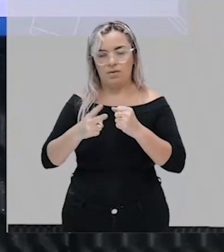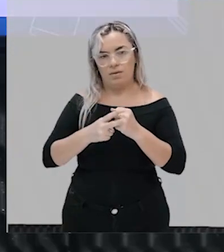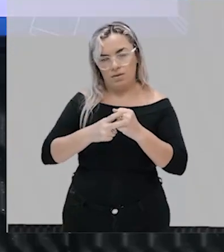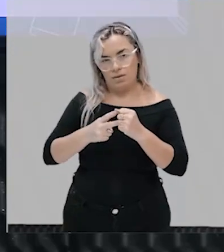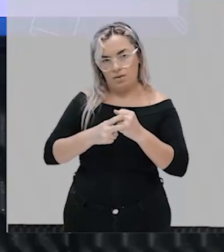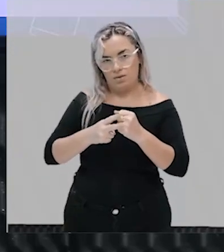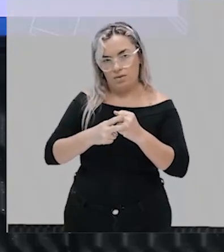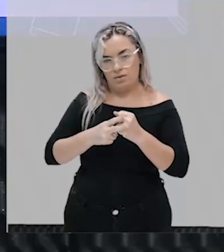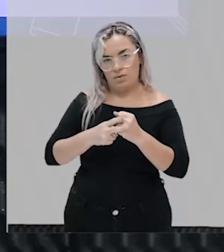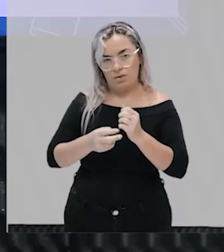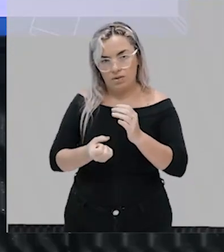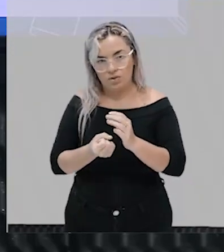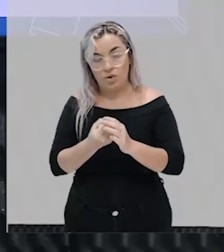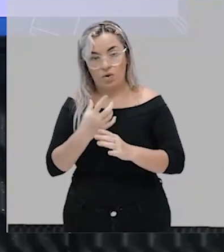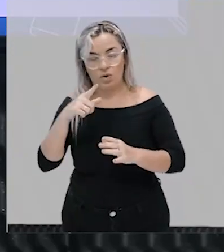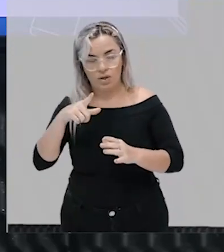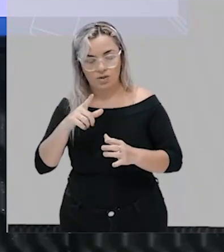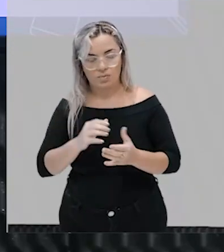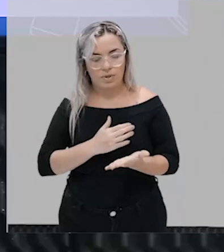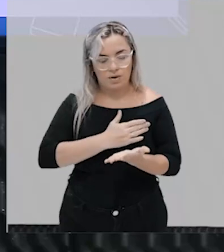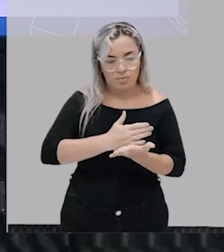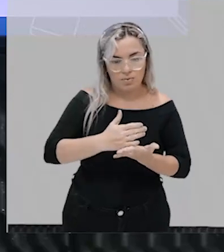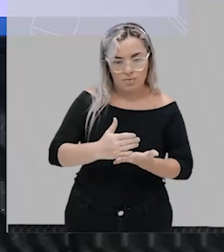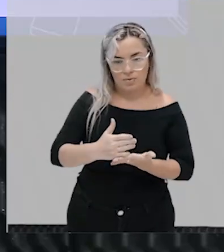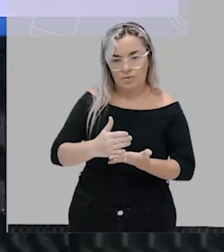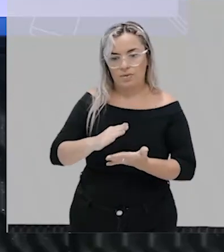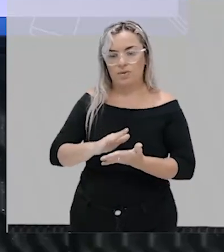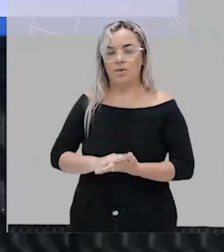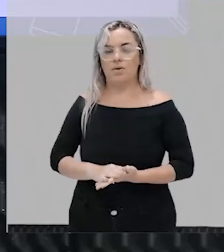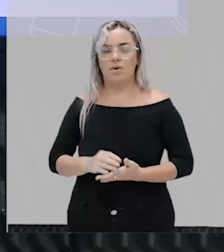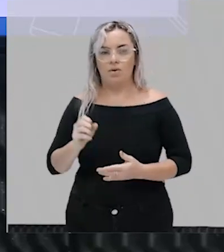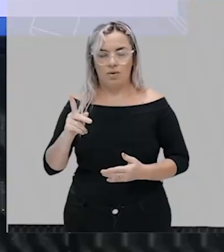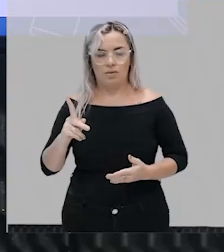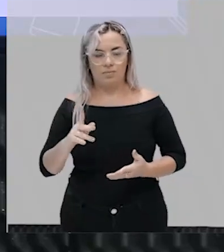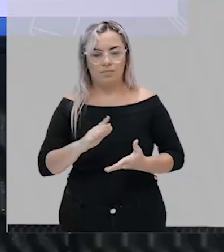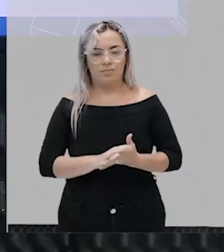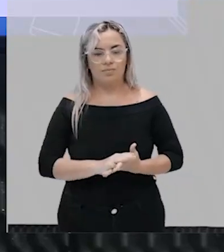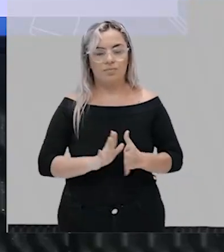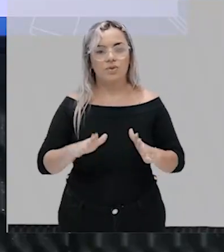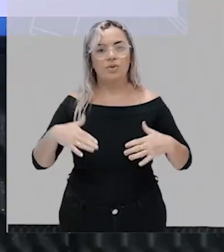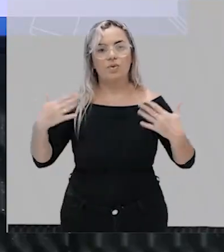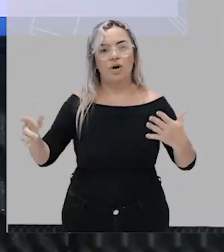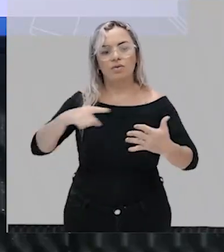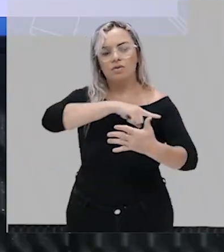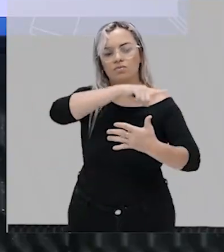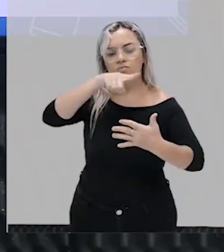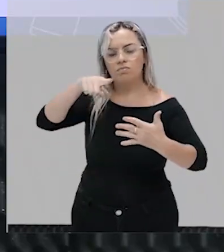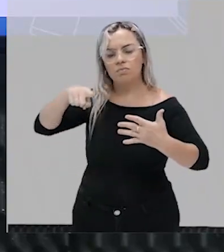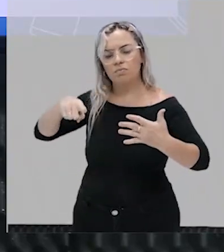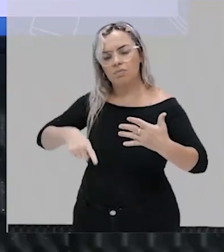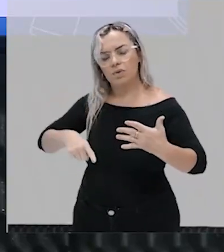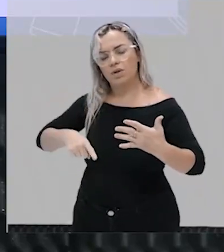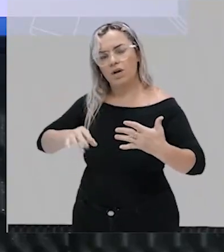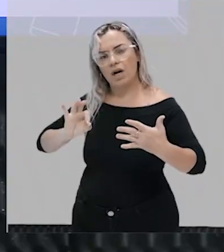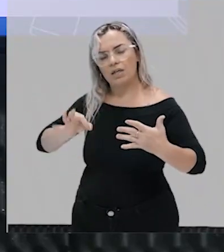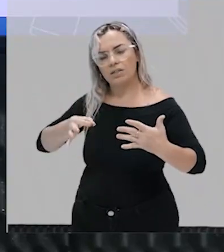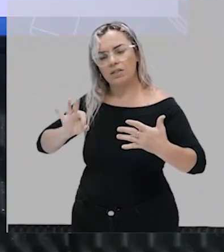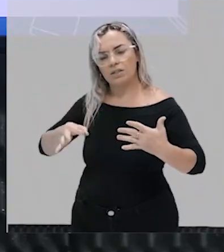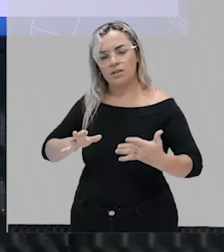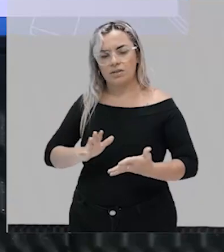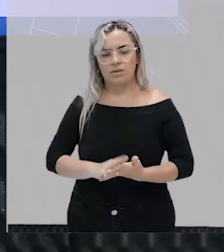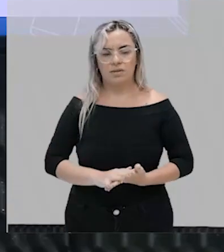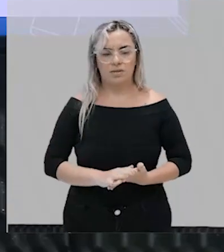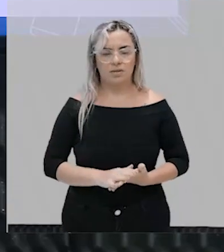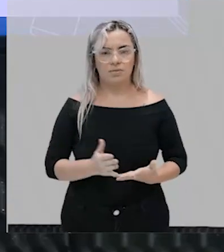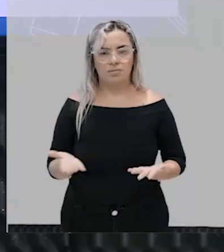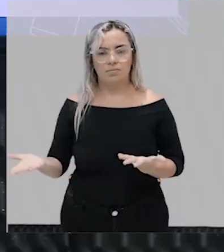o verbo original, tá? Vir, intervir, tá bom? Então, qual delas aí é a alternativa correta?